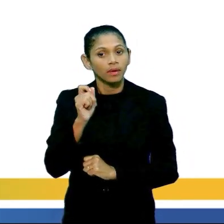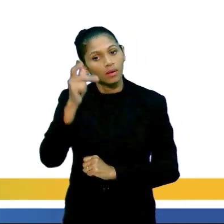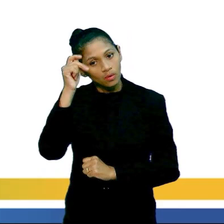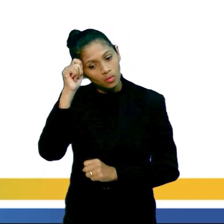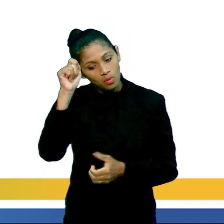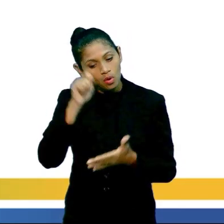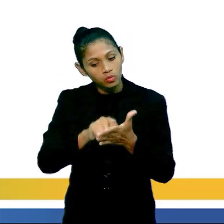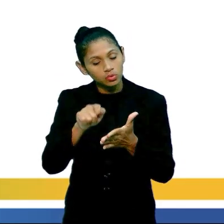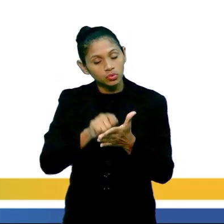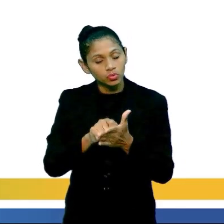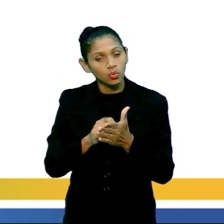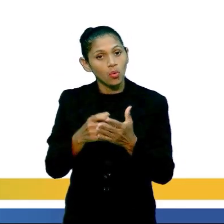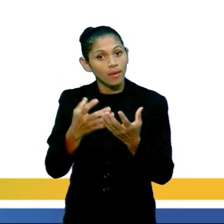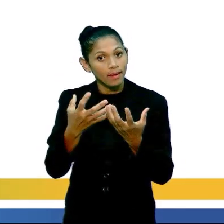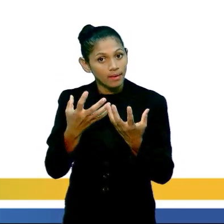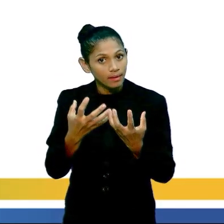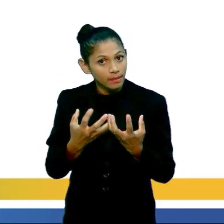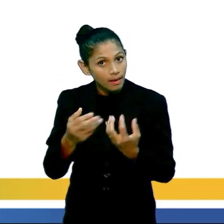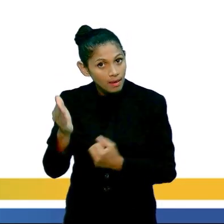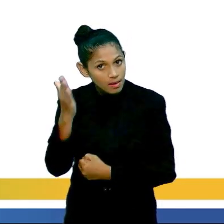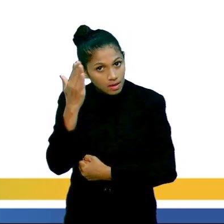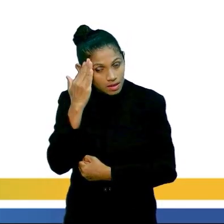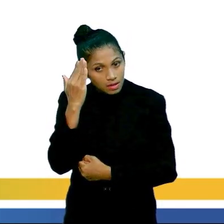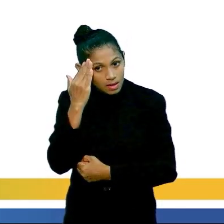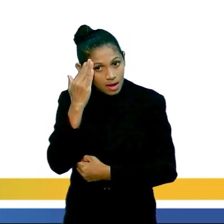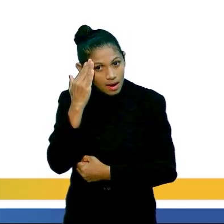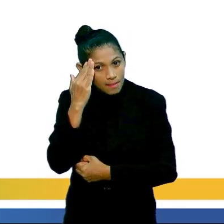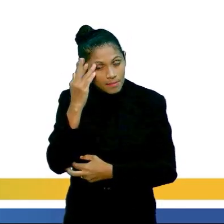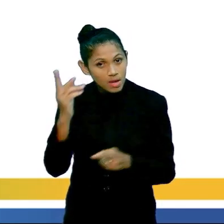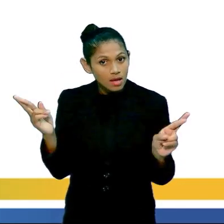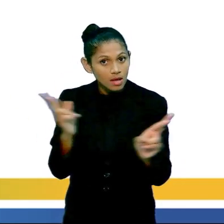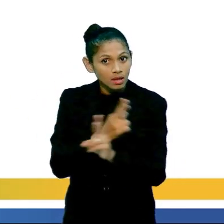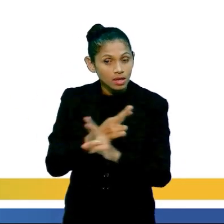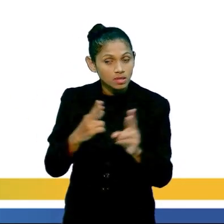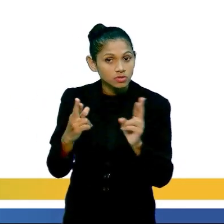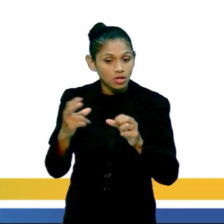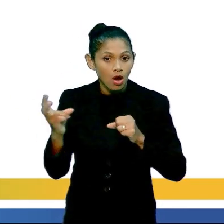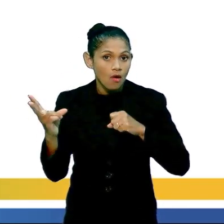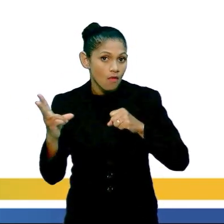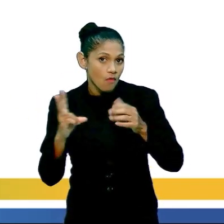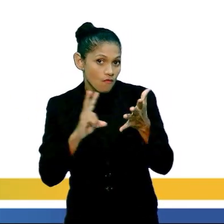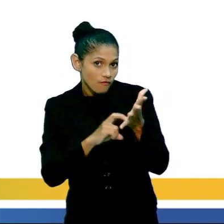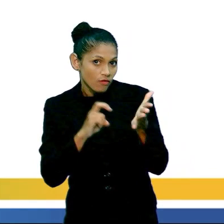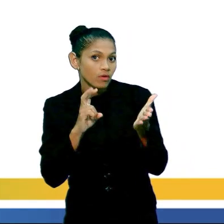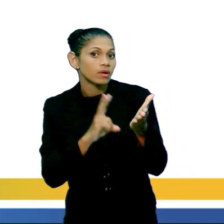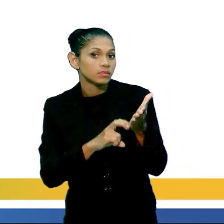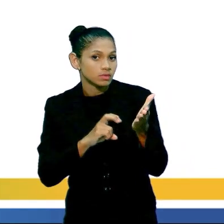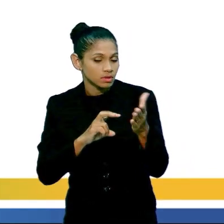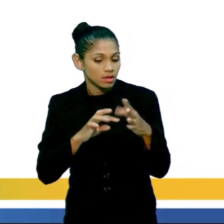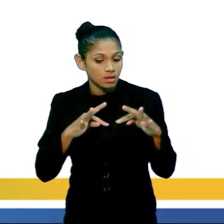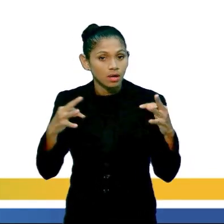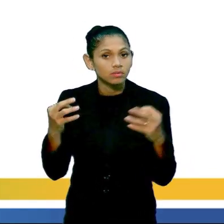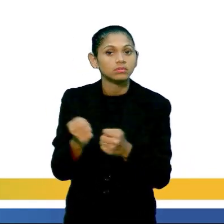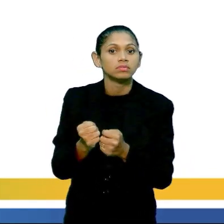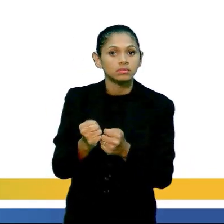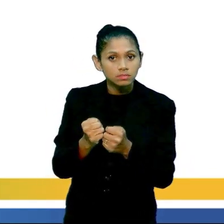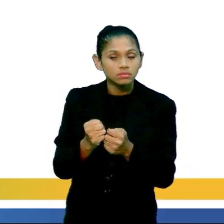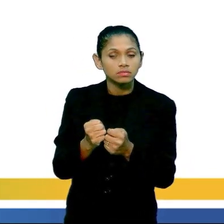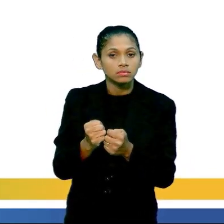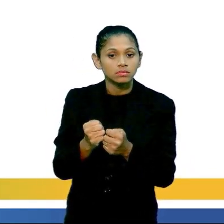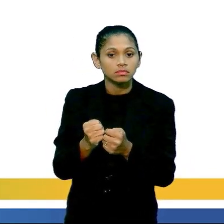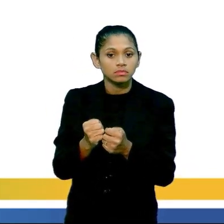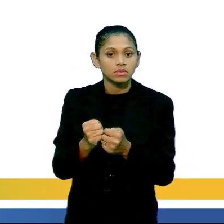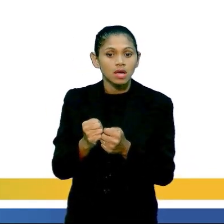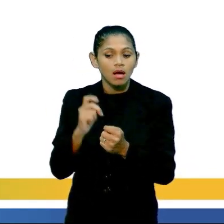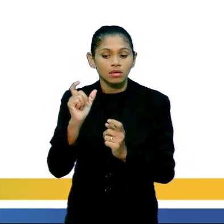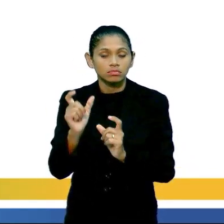expressão vocabulário, para você relacionar, né, o vocabulário ao todo, né? Então ele quer saber a expressão mala